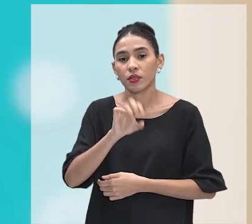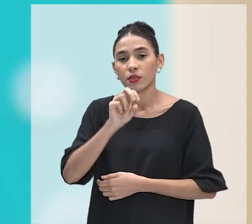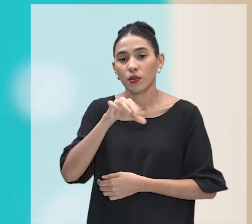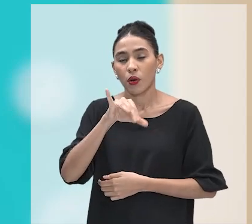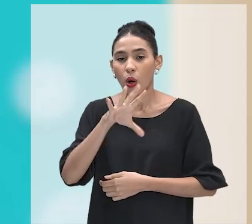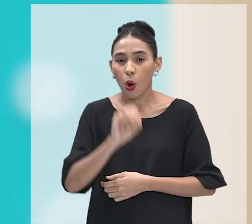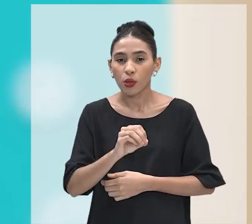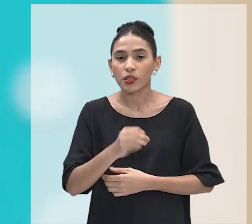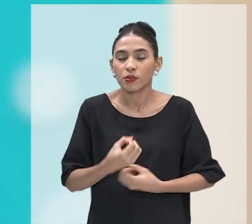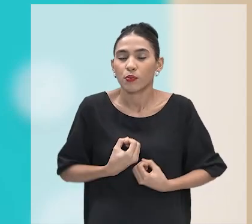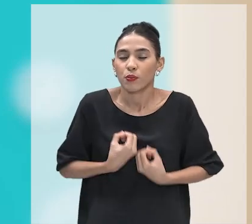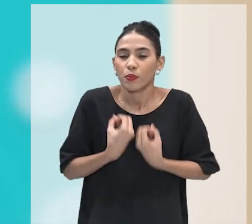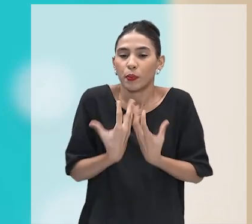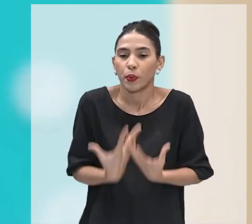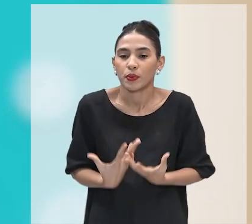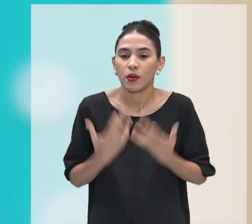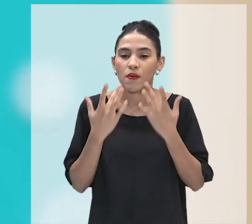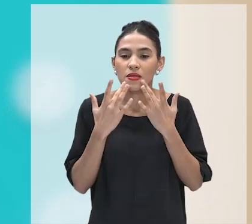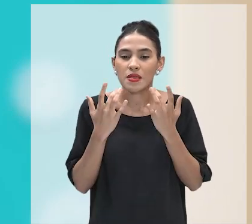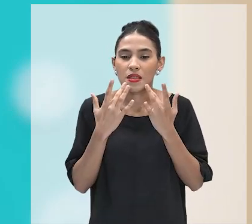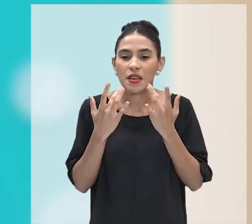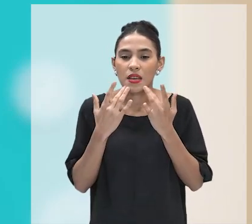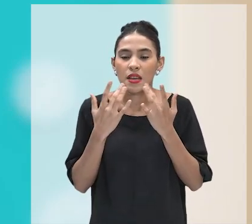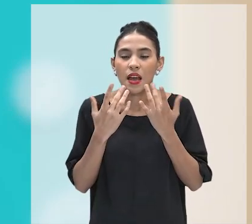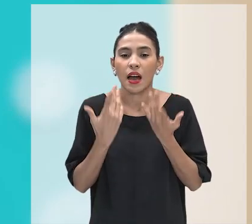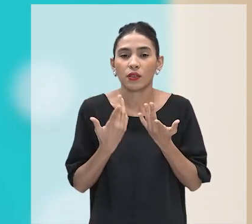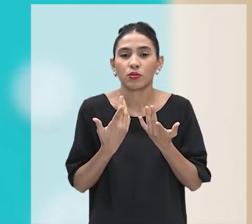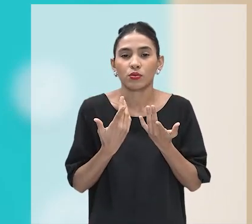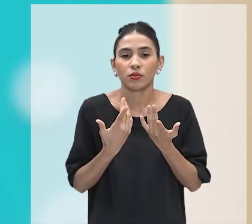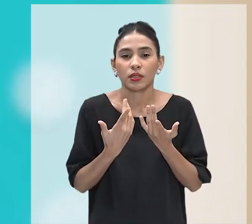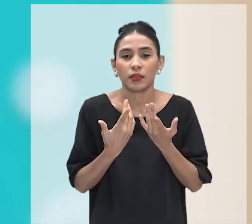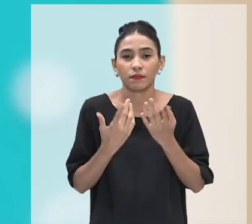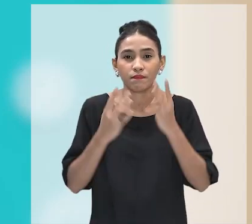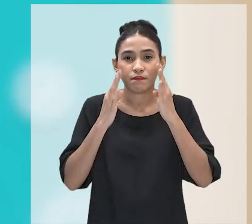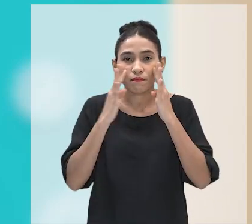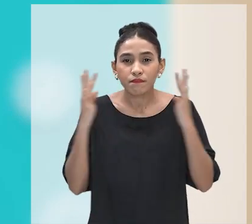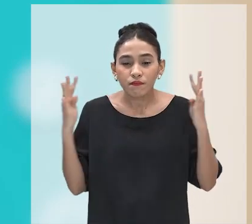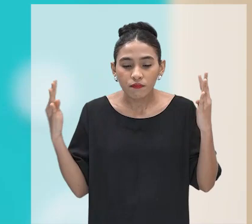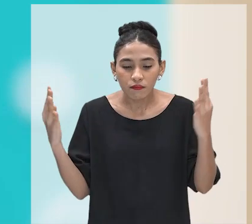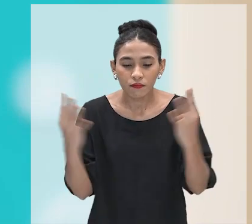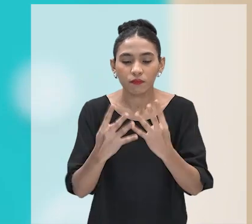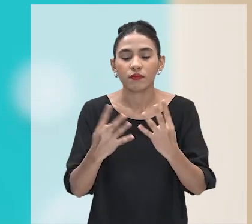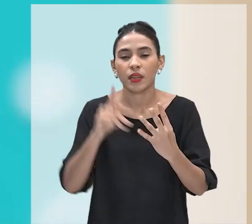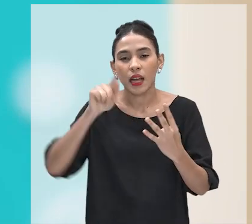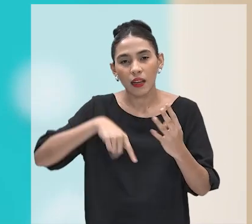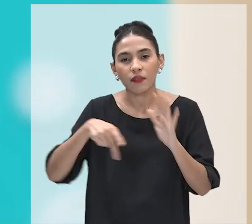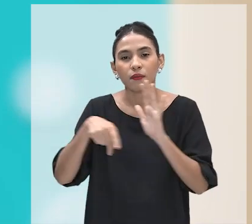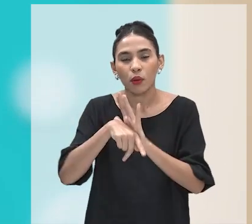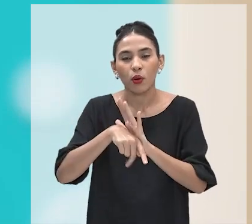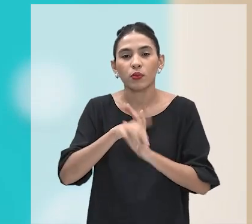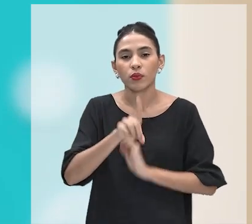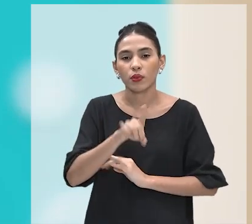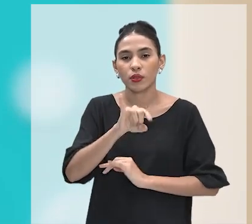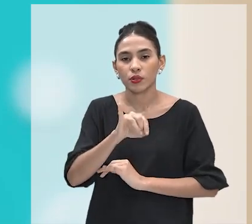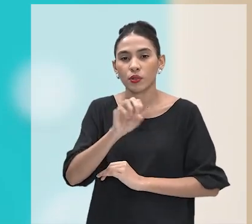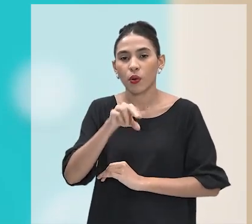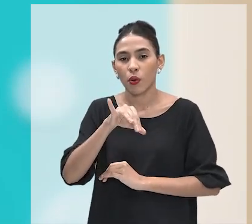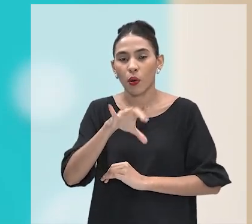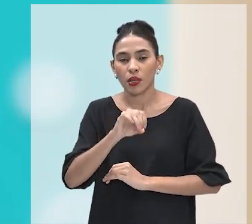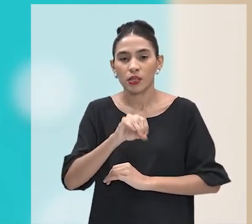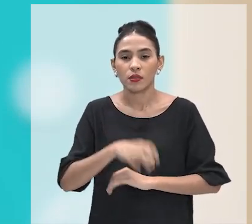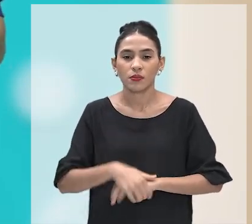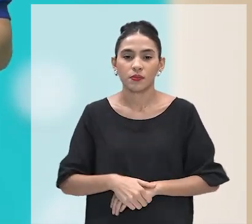ele encarnou aquele personagem, ele convenceu o público que ele realmente era Dionísio. Então, vamos ver mais um